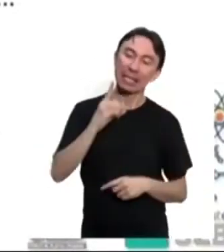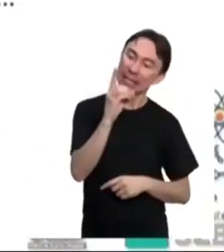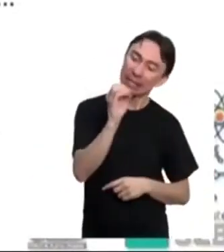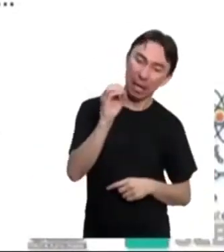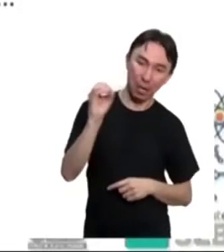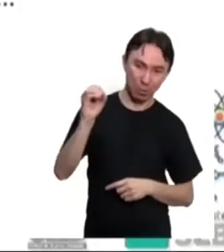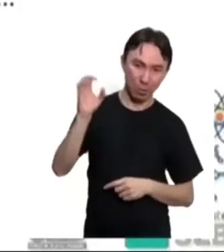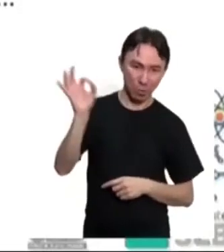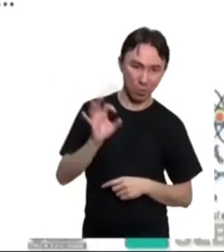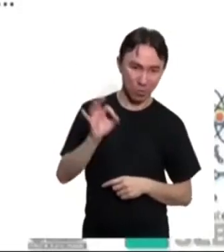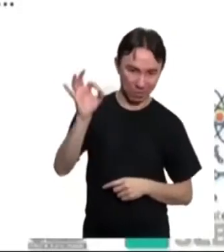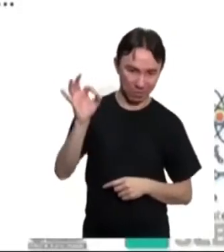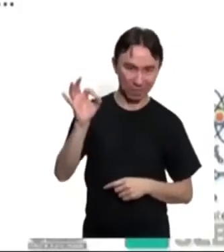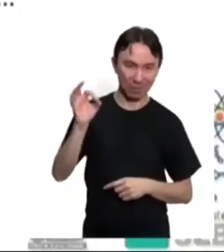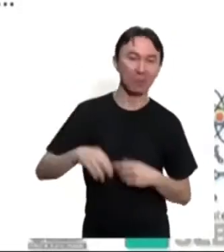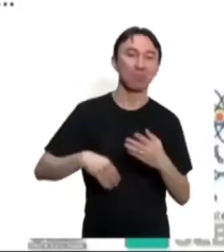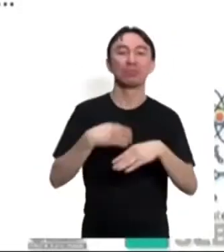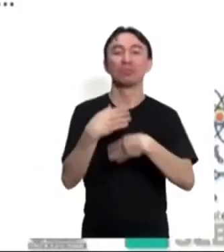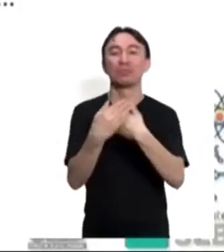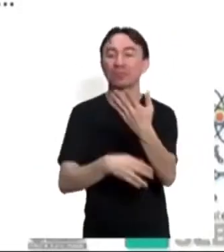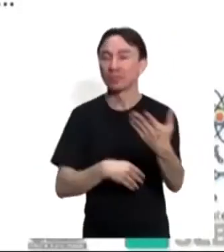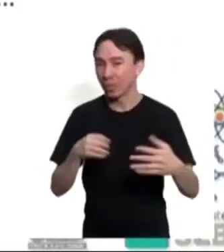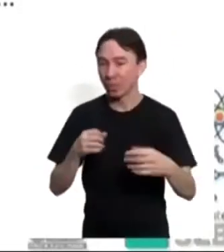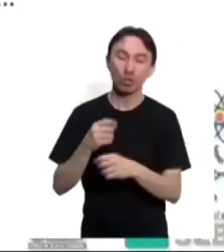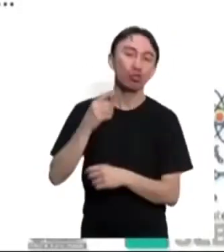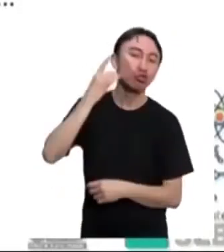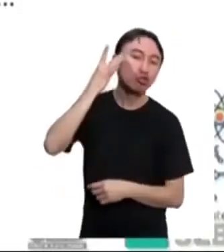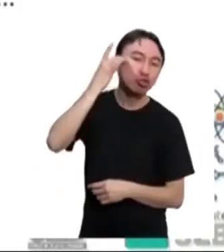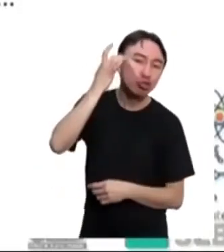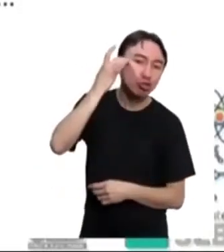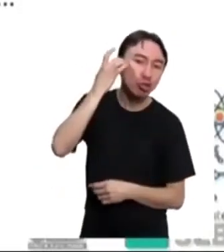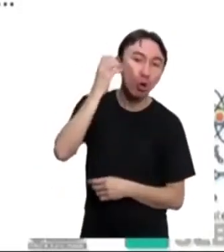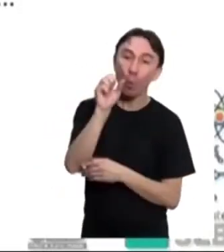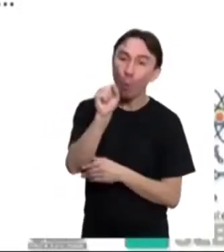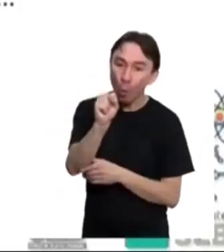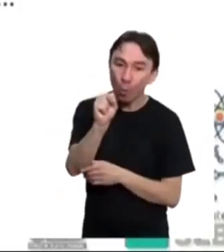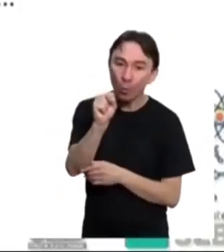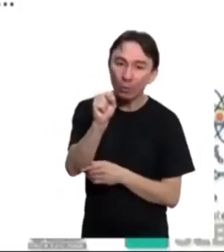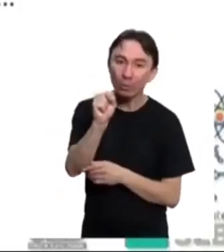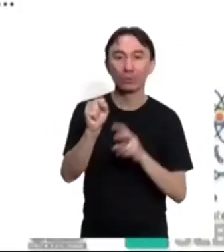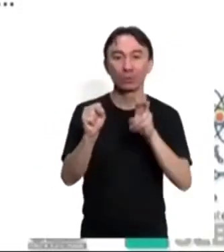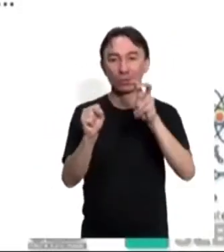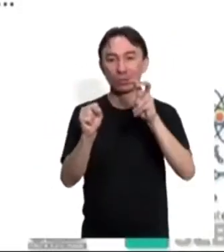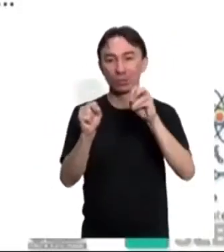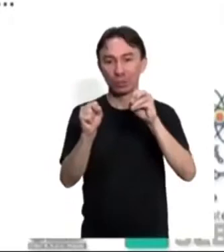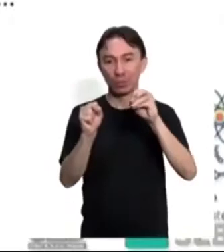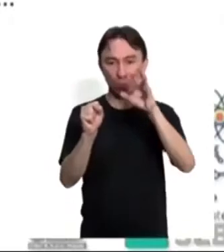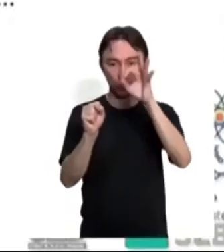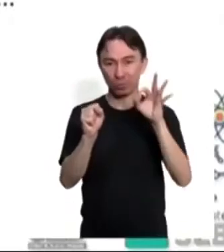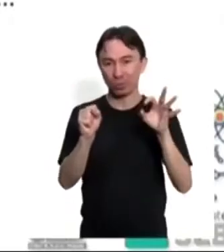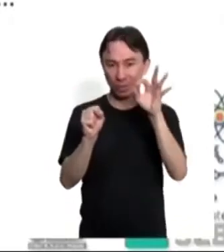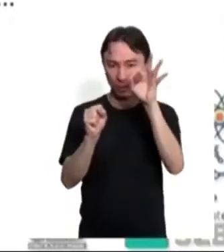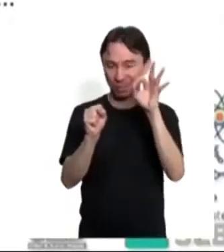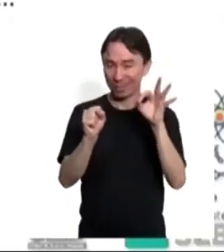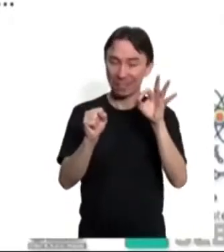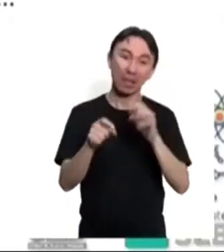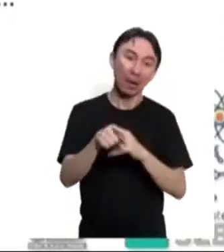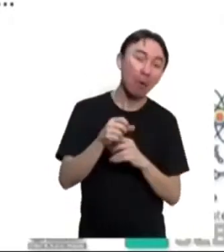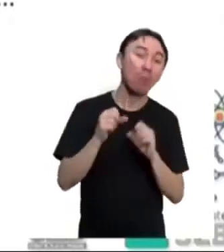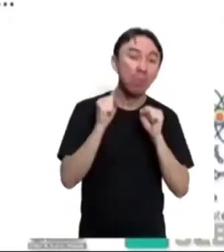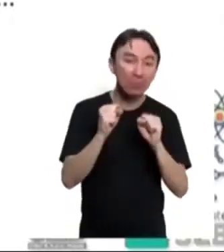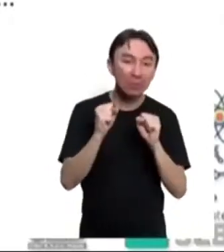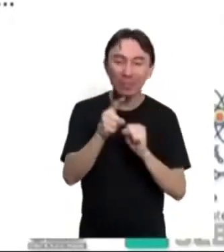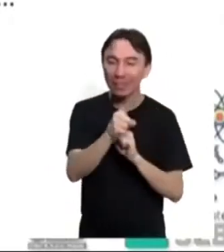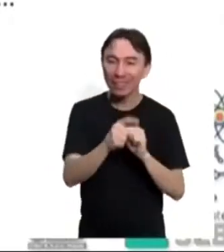amostra, passado 8 dias, você tem 50. Então eu posso dizer que a meia-vida aí é de 8